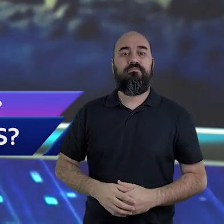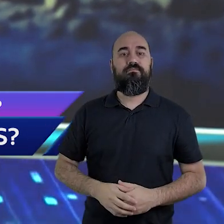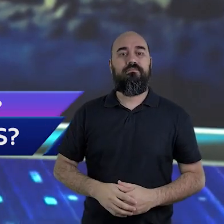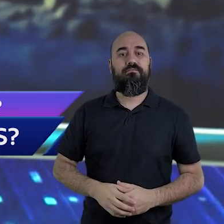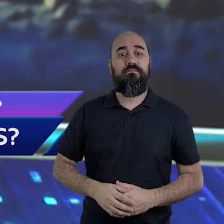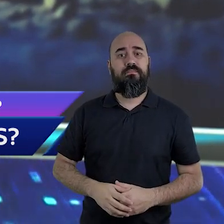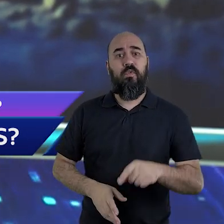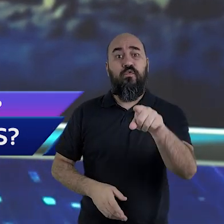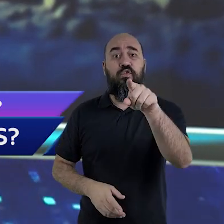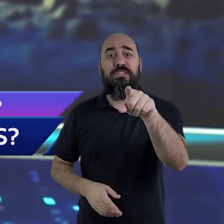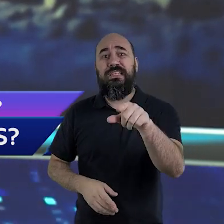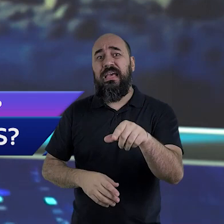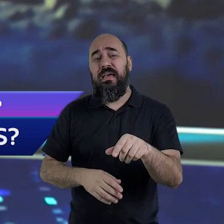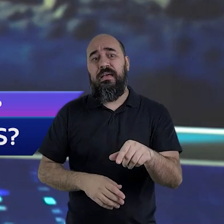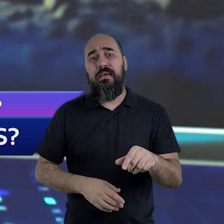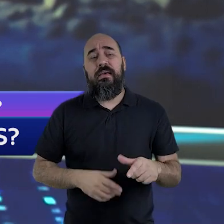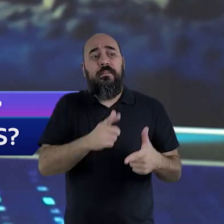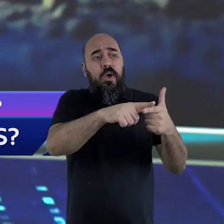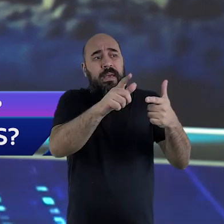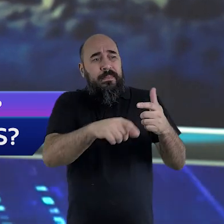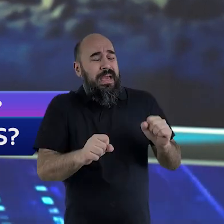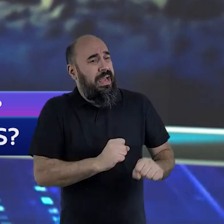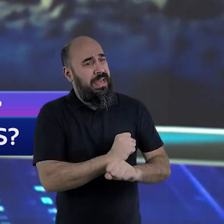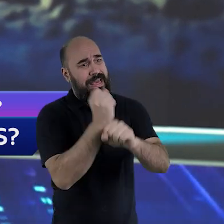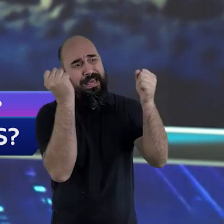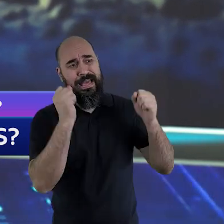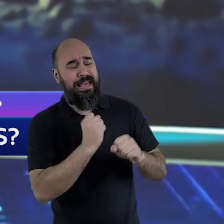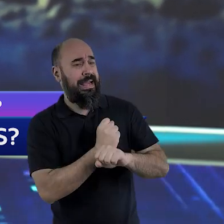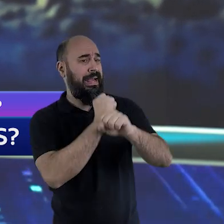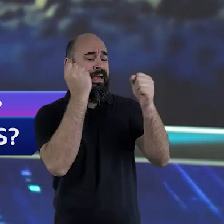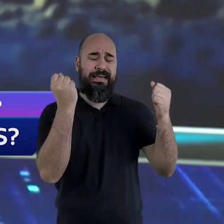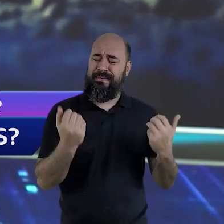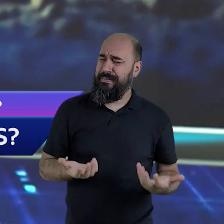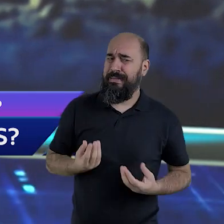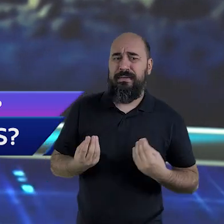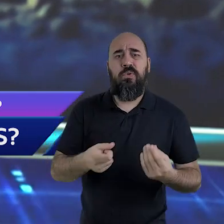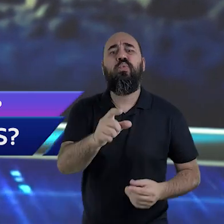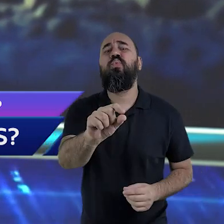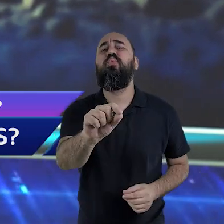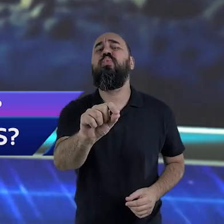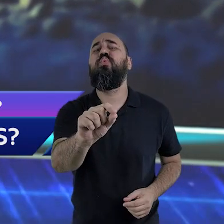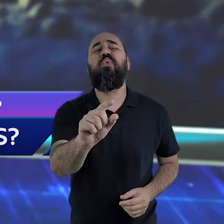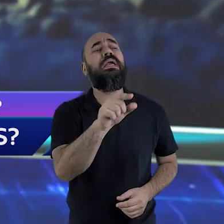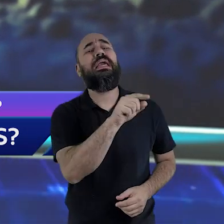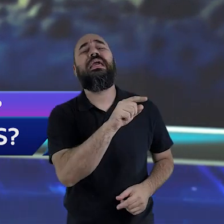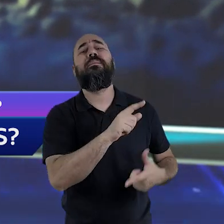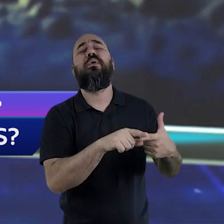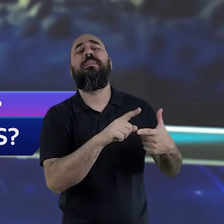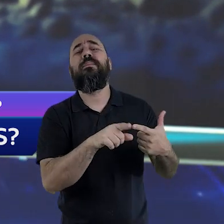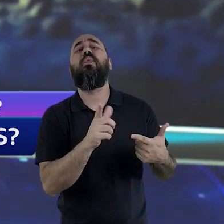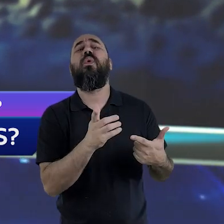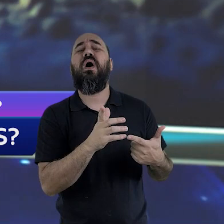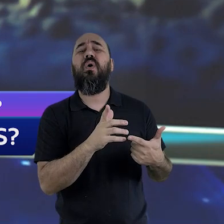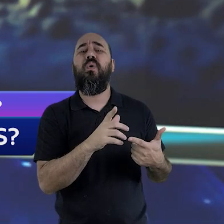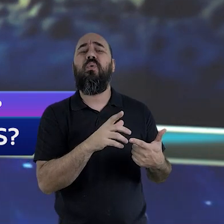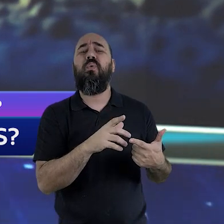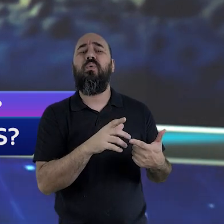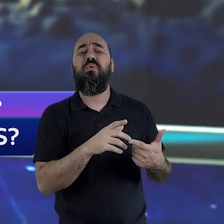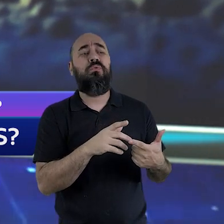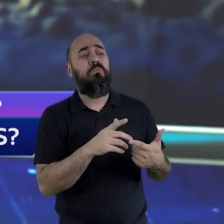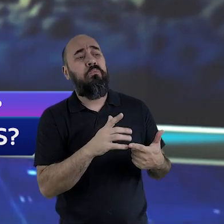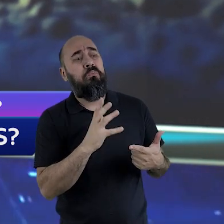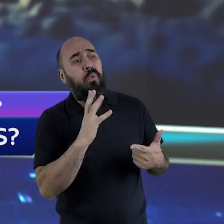impossíveis? Quais são os seus problemas? O que é que você tem hoje que aparentemente parece não